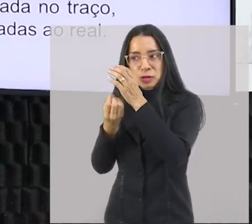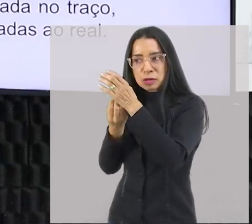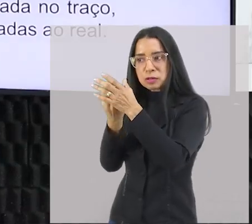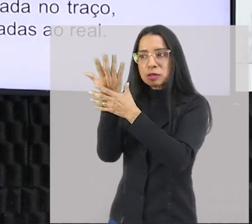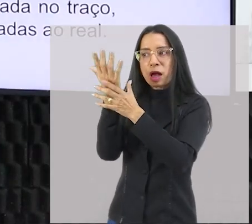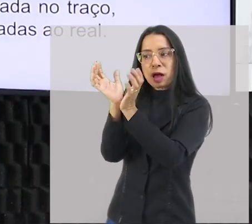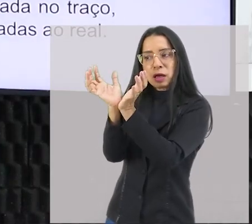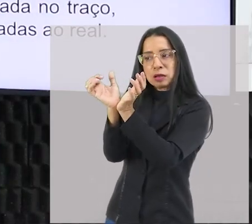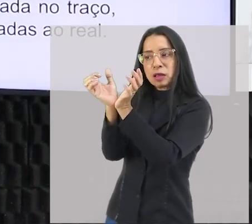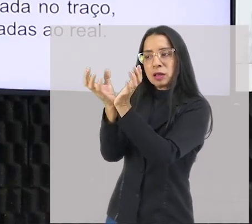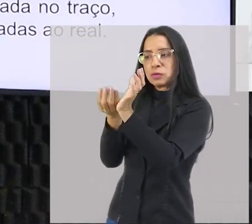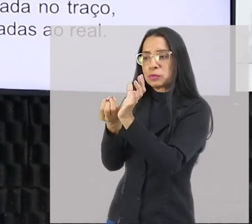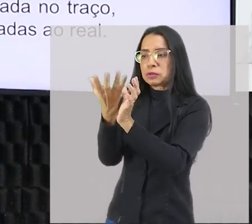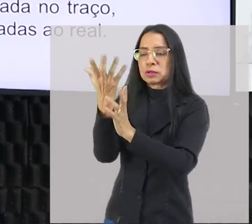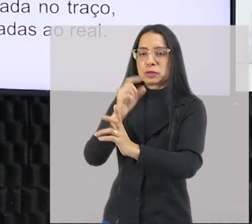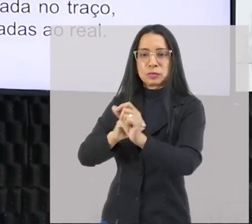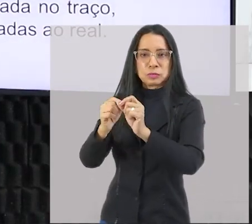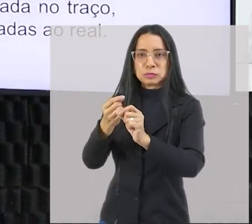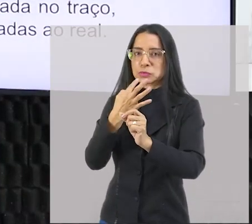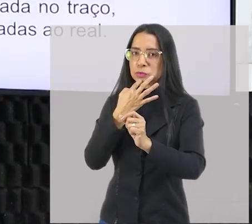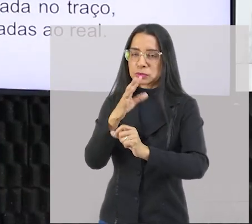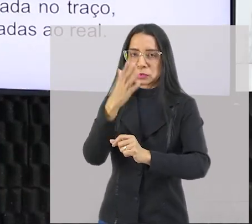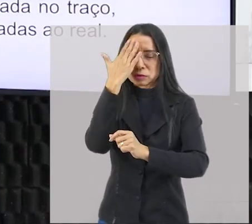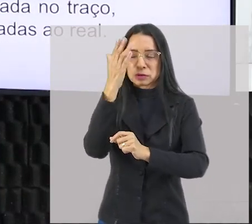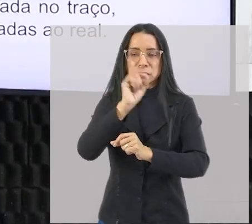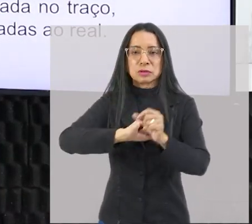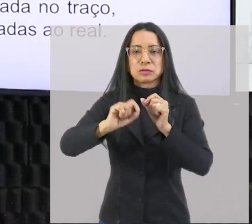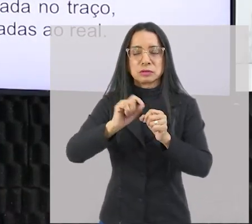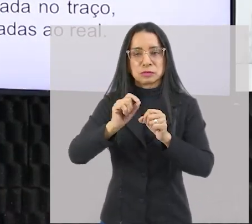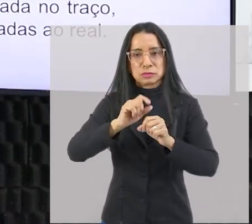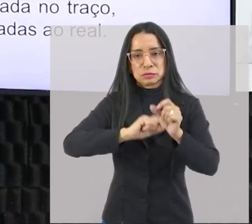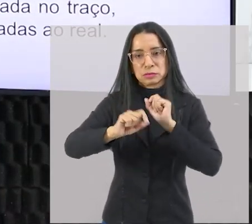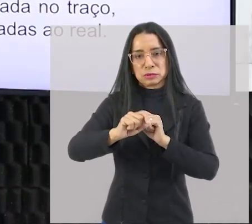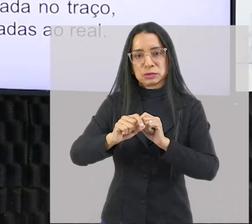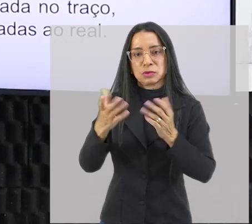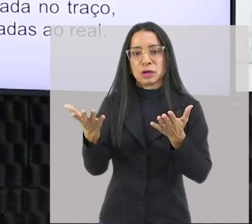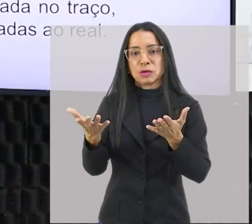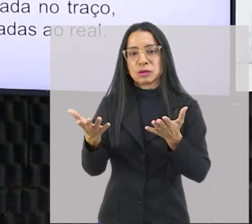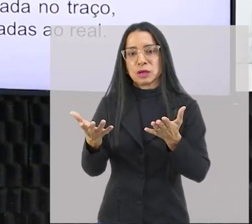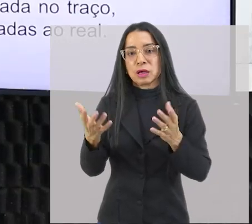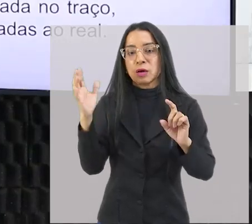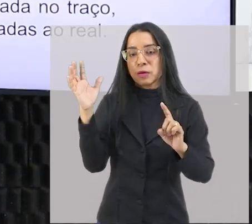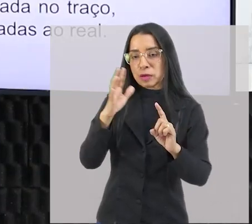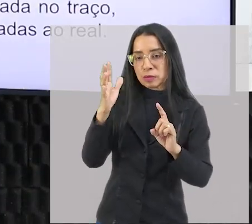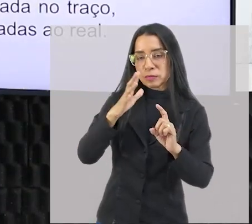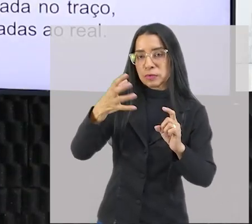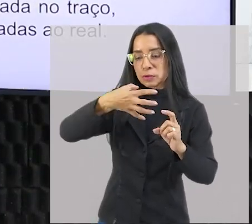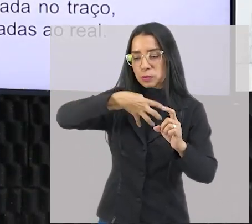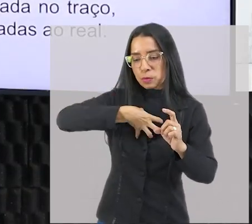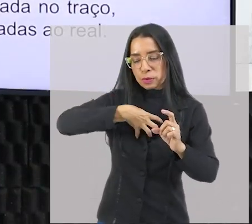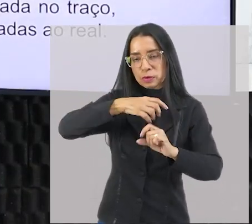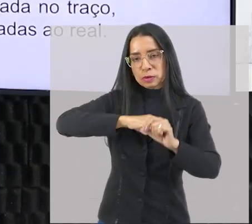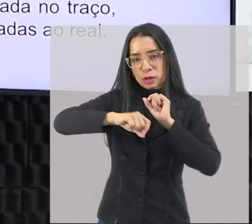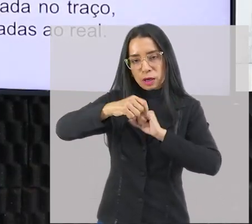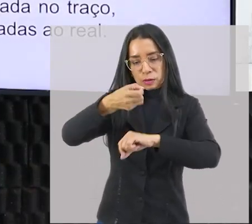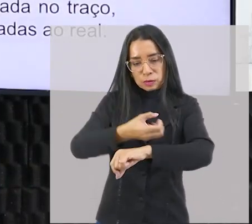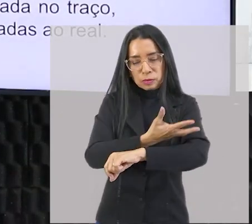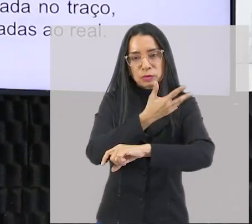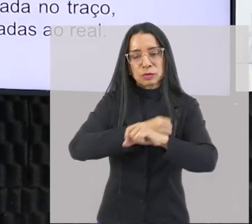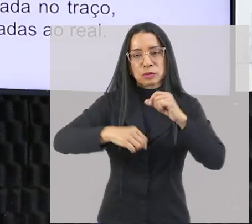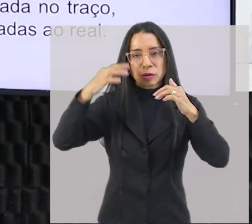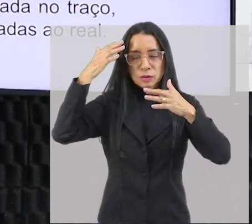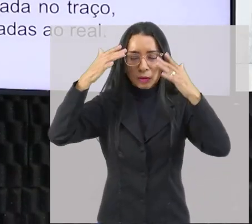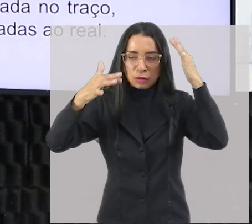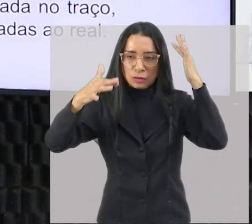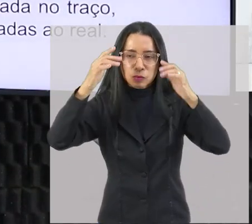tem noção diretamente do que está fazendo, só está pintando. Ela é um reflexo do teu estado emocional, é um reflexo do teu estado onírico, dos teus sonhos,